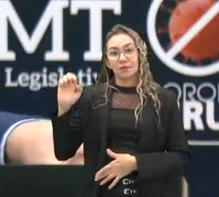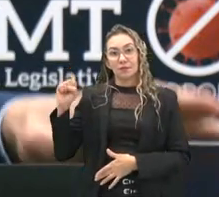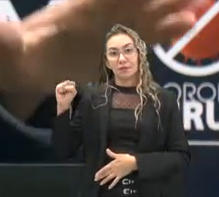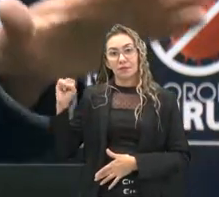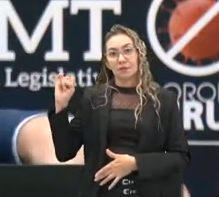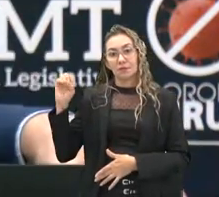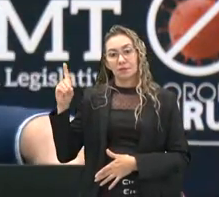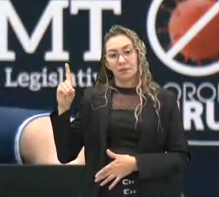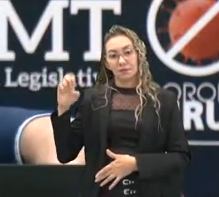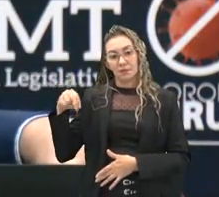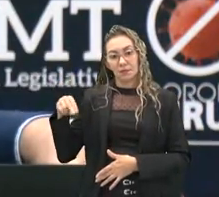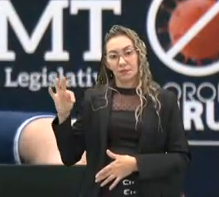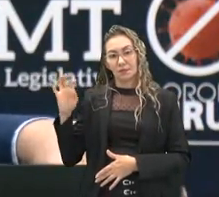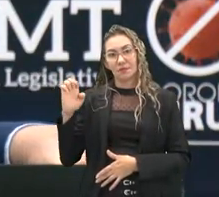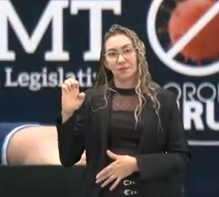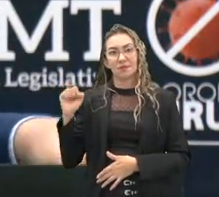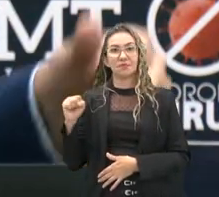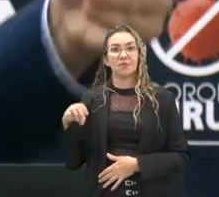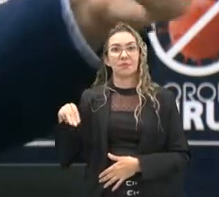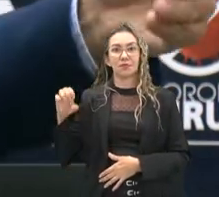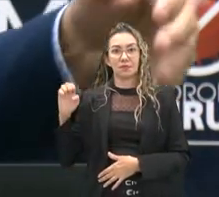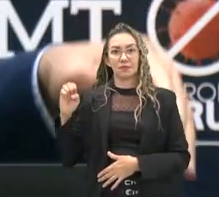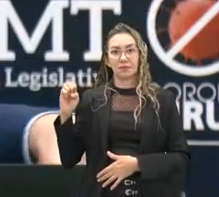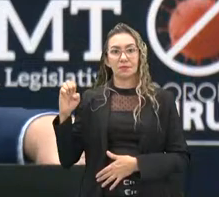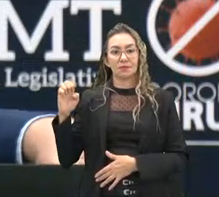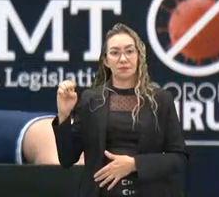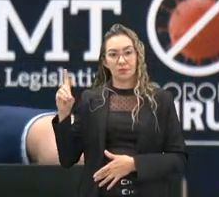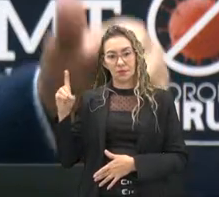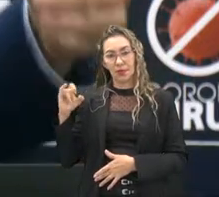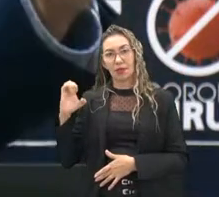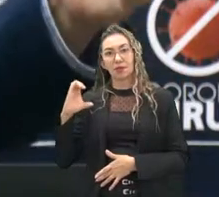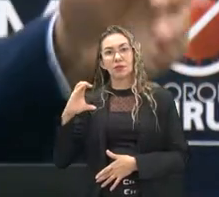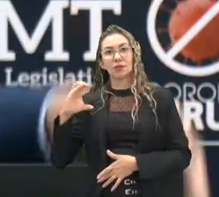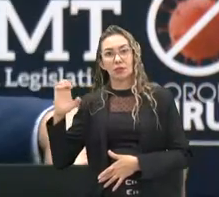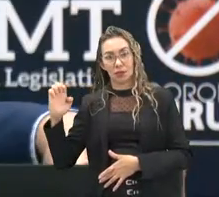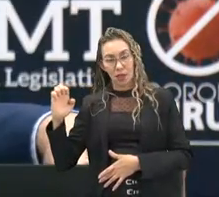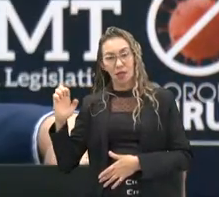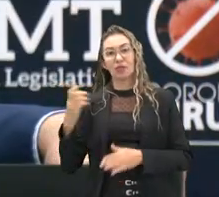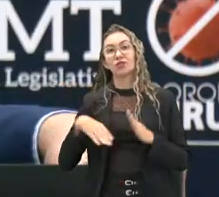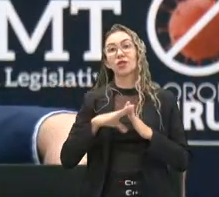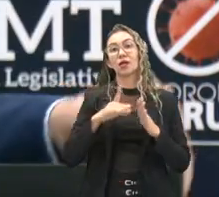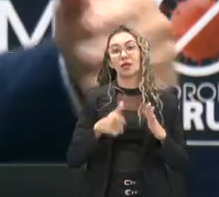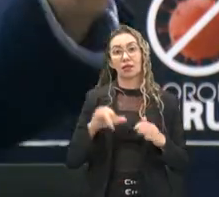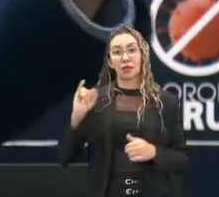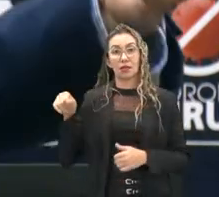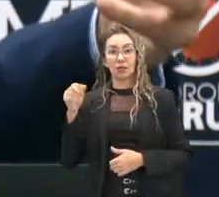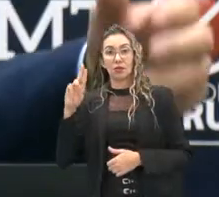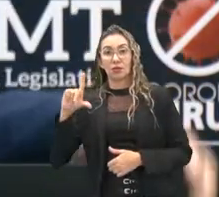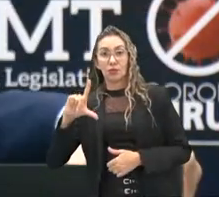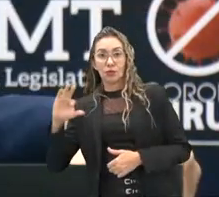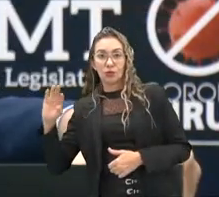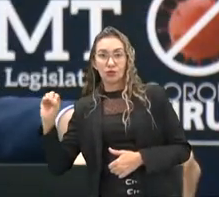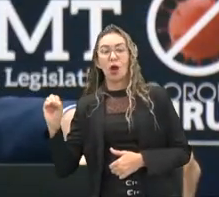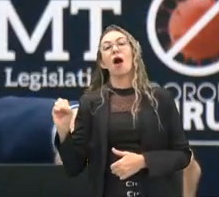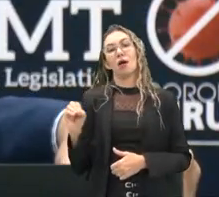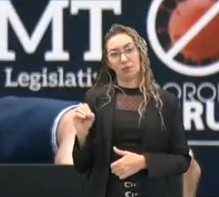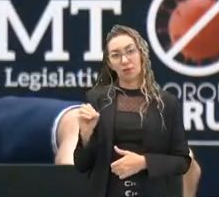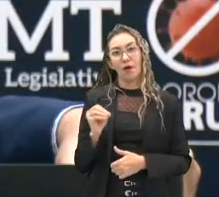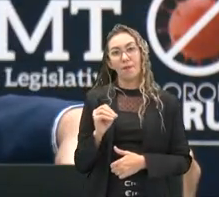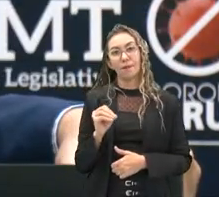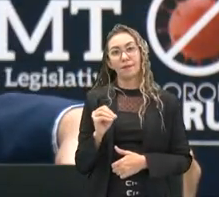governador Júlio Campos, a sua chegada aqui enriquece o debate. Uma pena que o parlamento perdeu os ares do